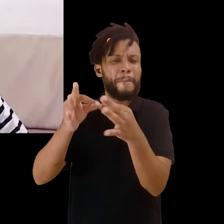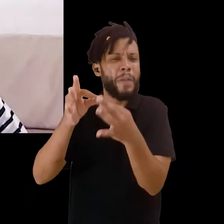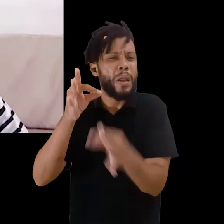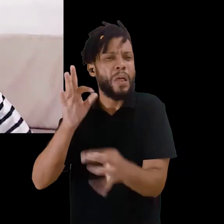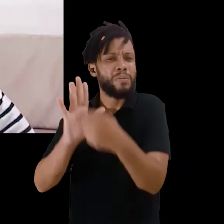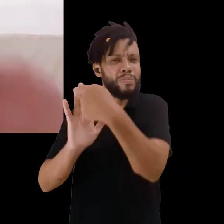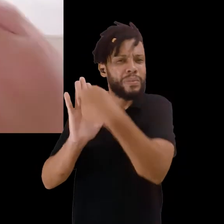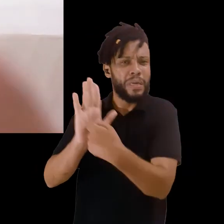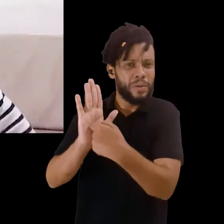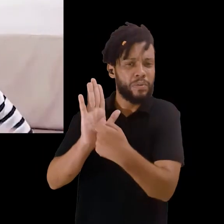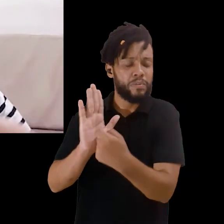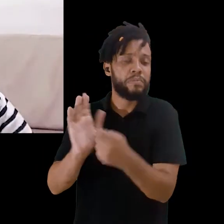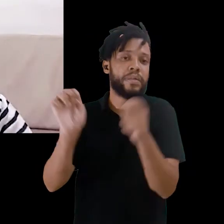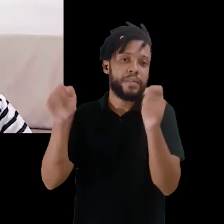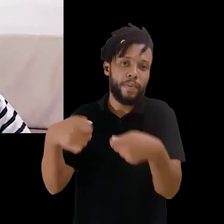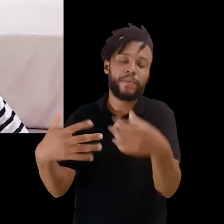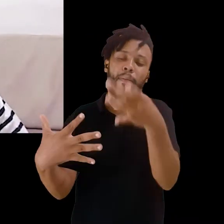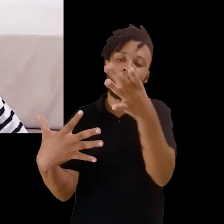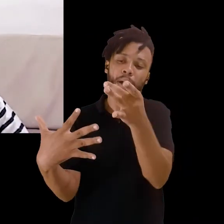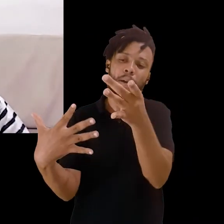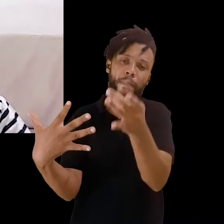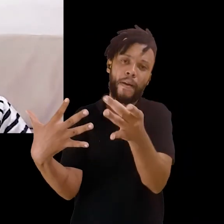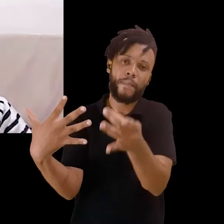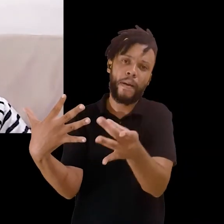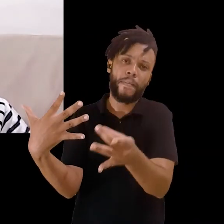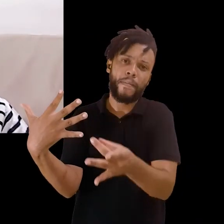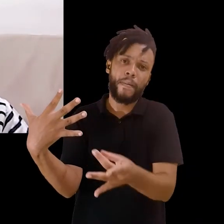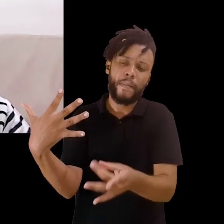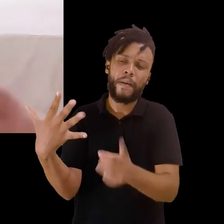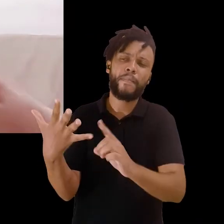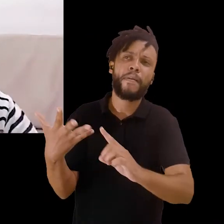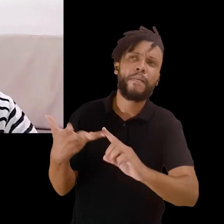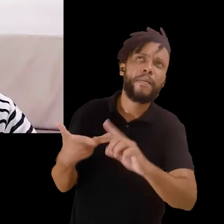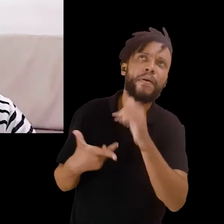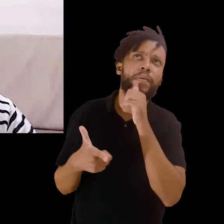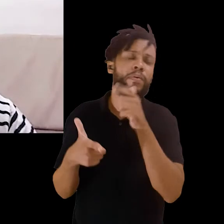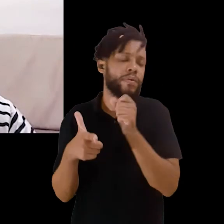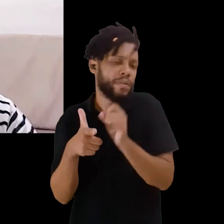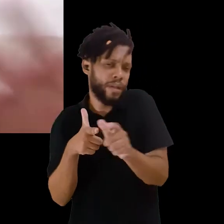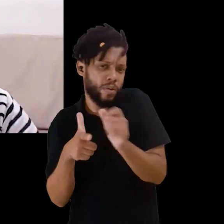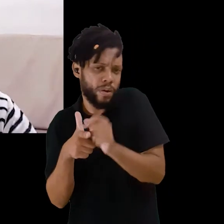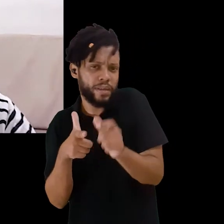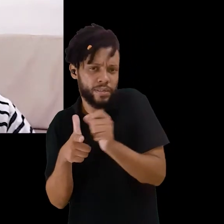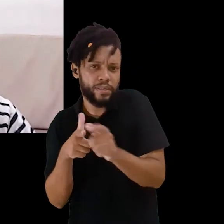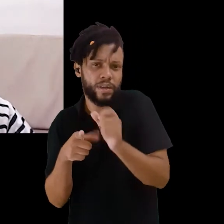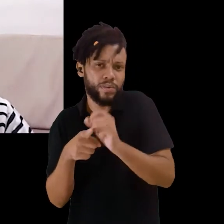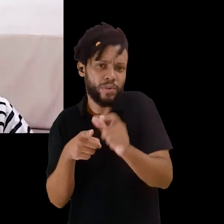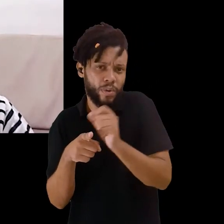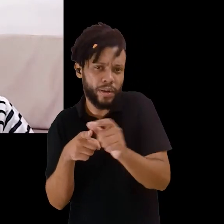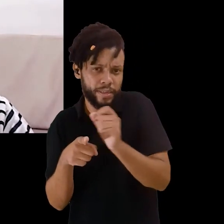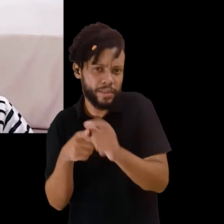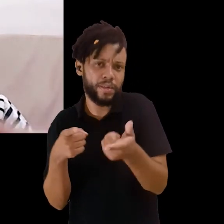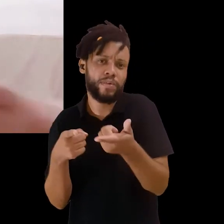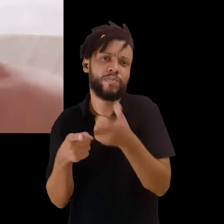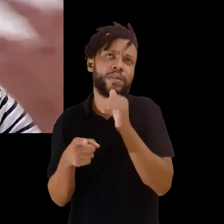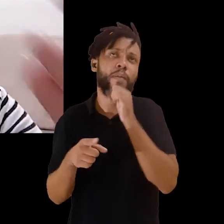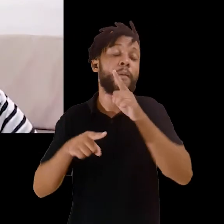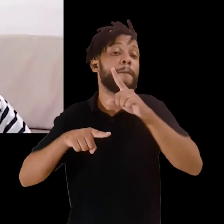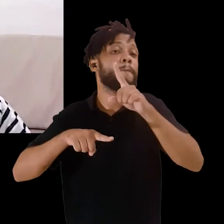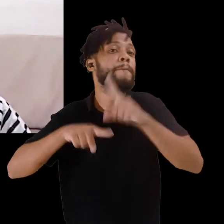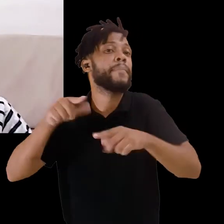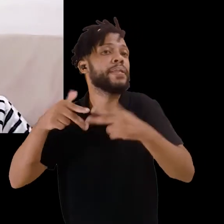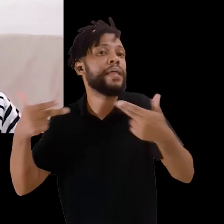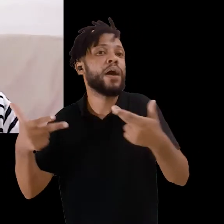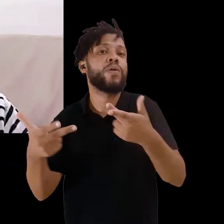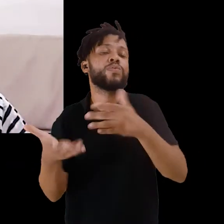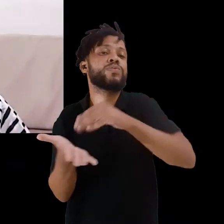detalhar ali quais são os itens que você vai alugar no caso de locação de equipamento. Você pode falar de